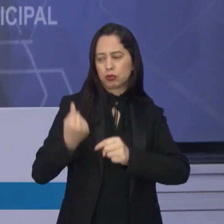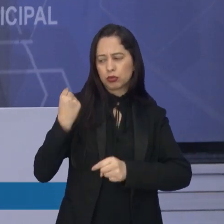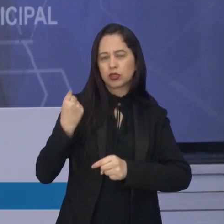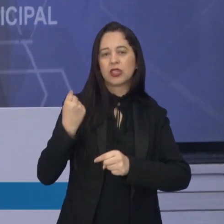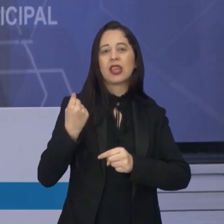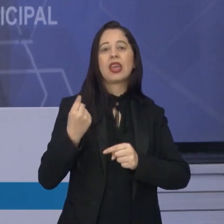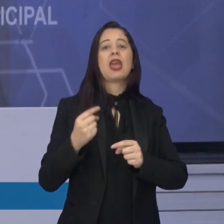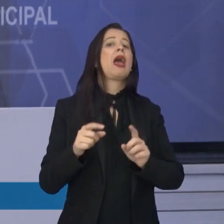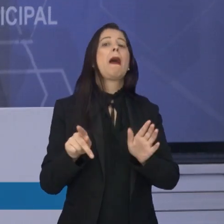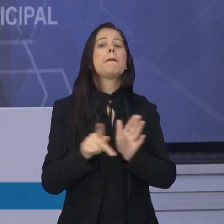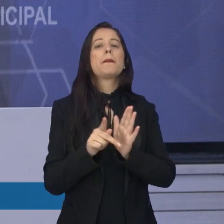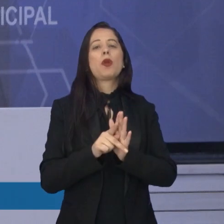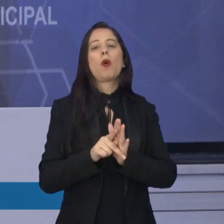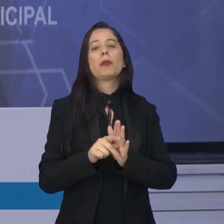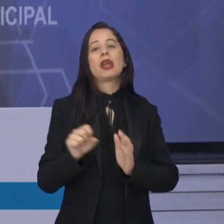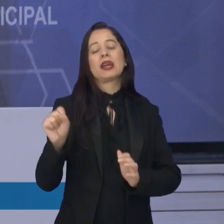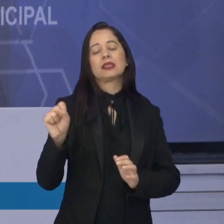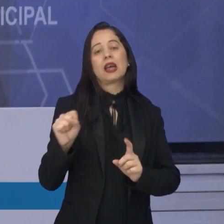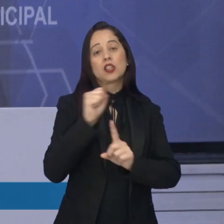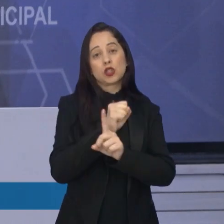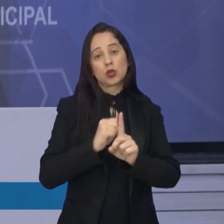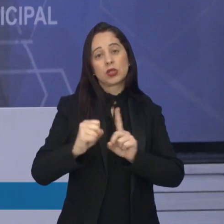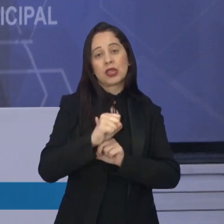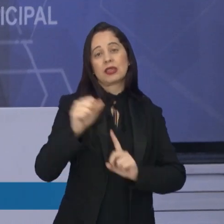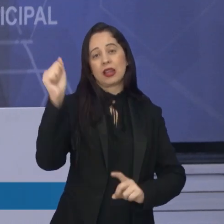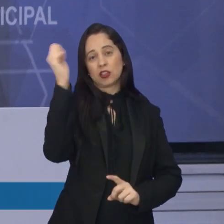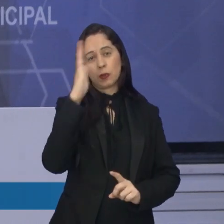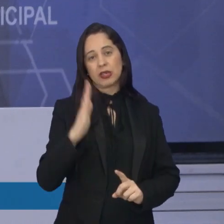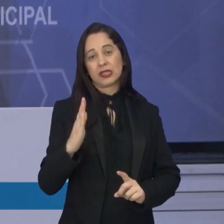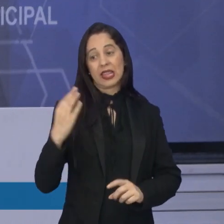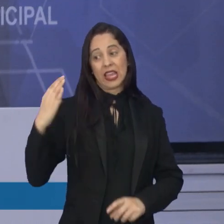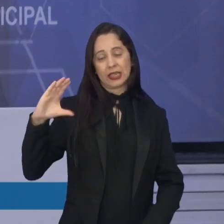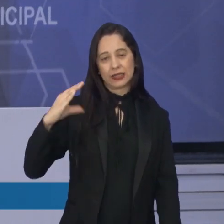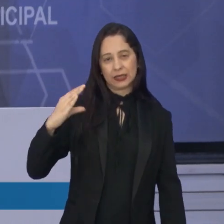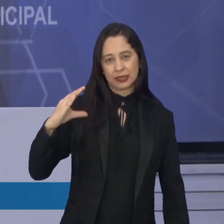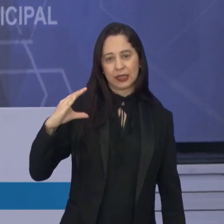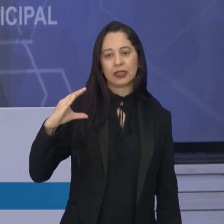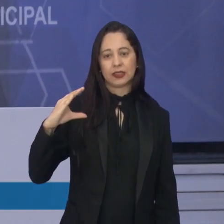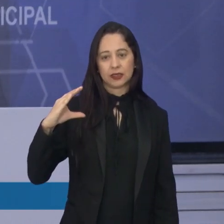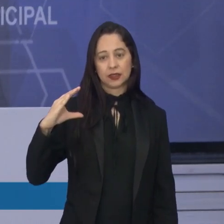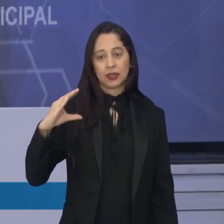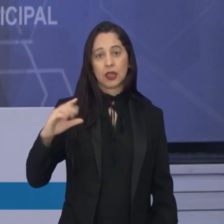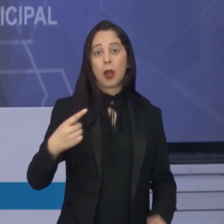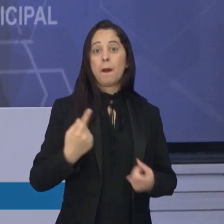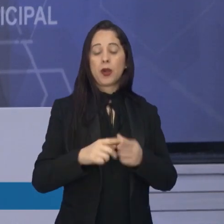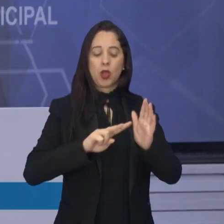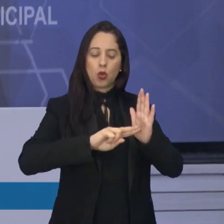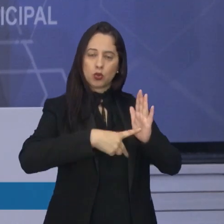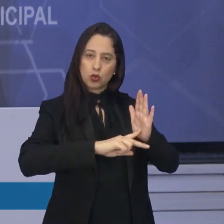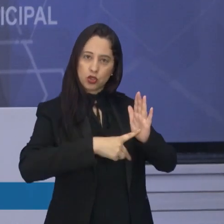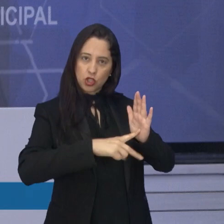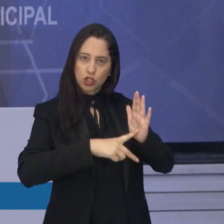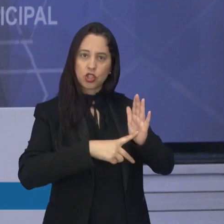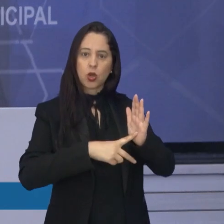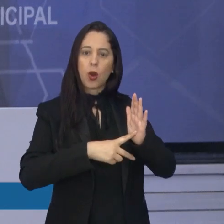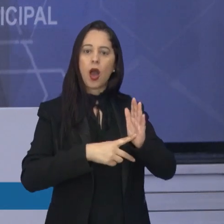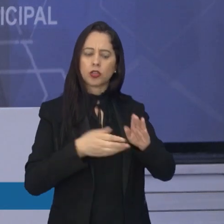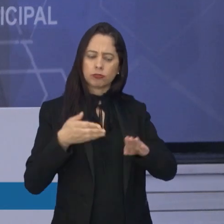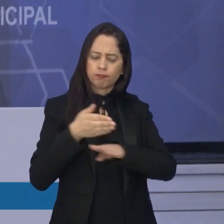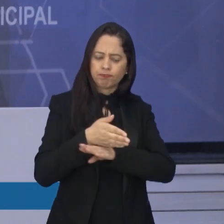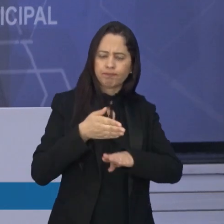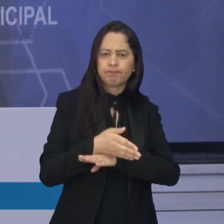da Sociedade Brasileira para o Progresso da Ciência, onde o CINCT teve atuação